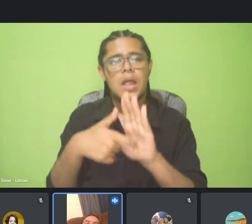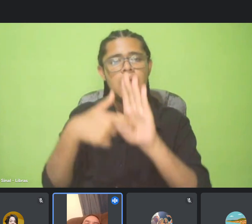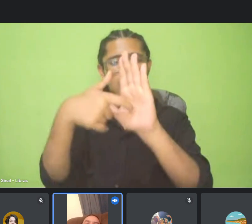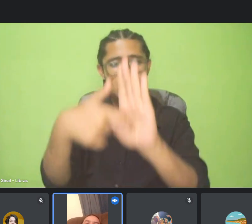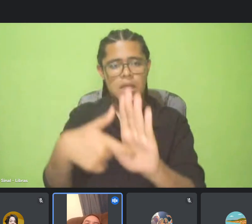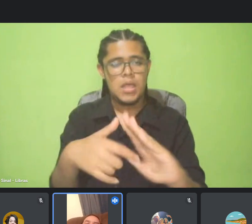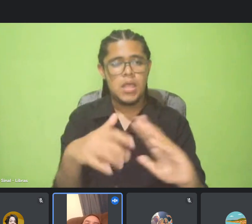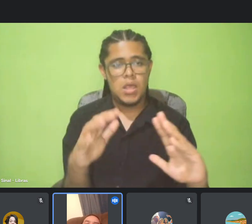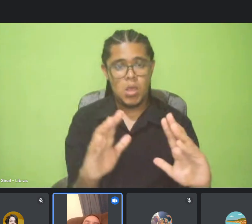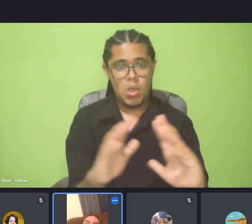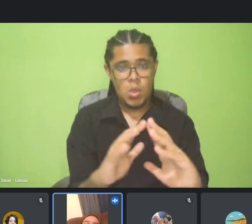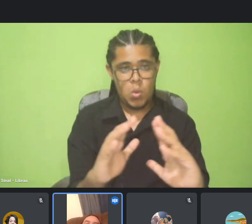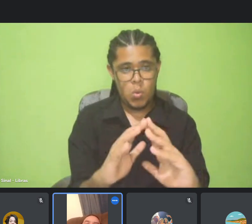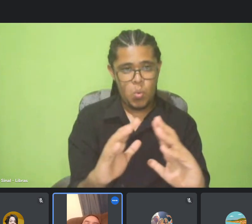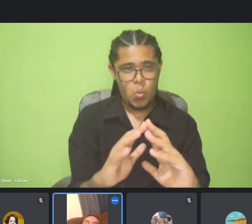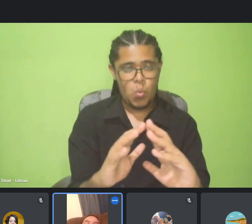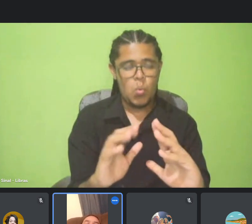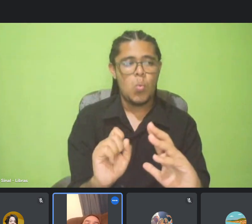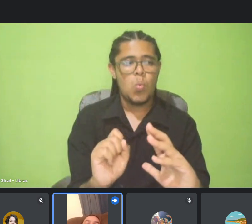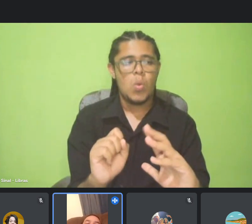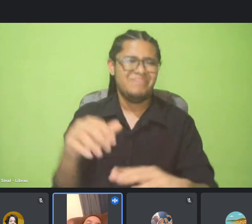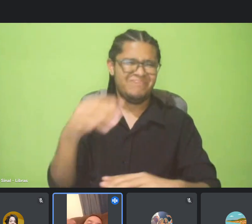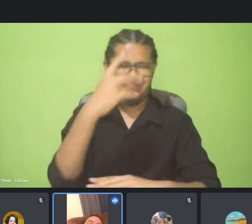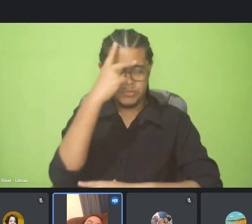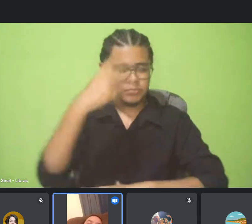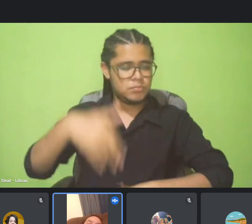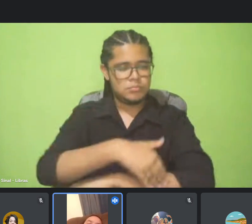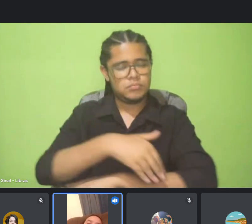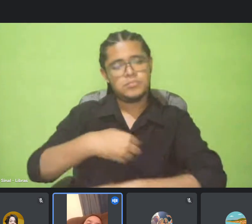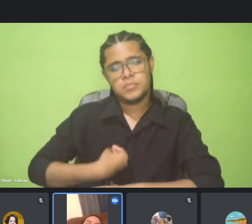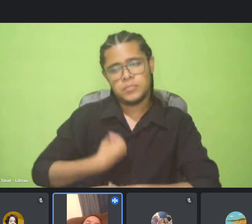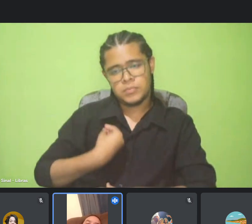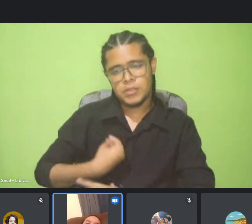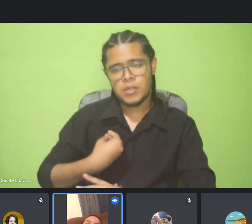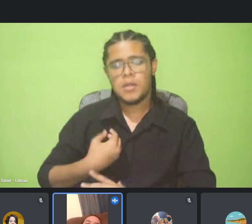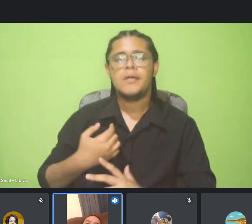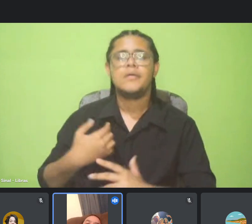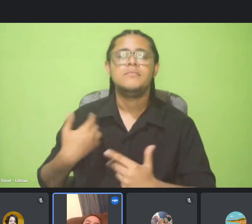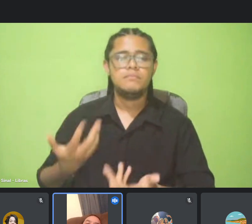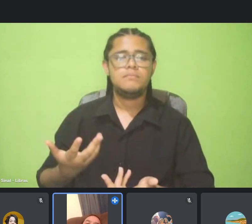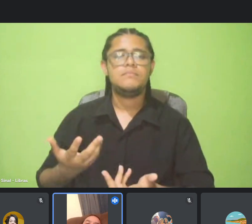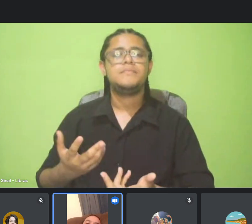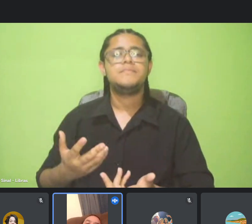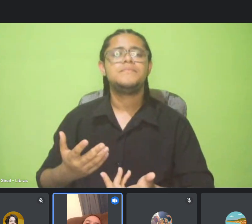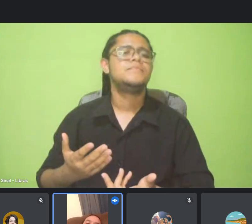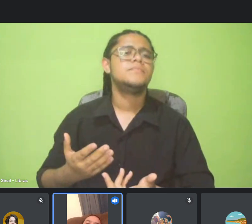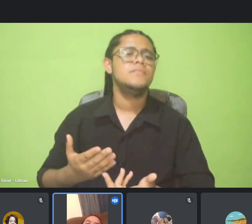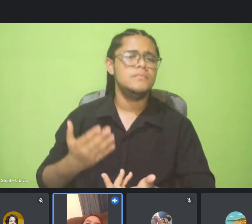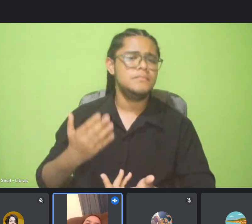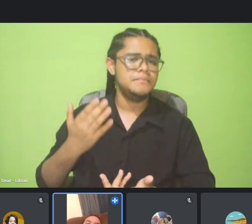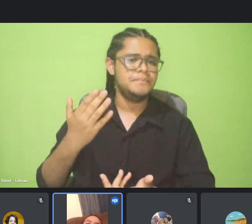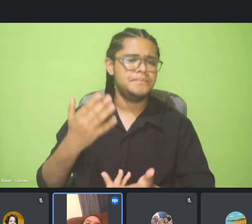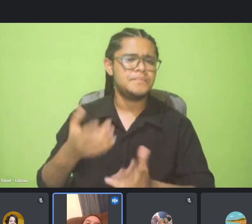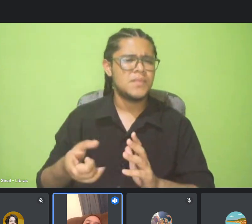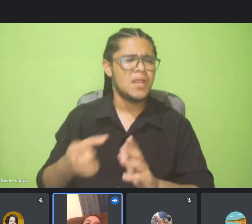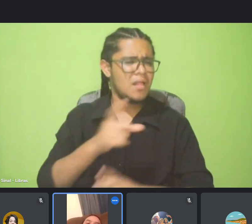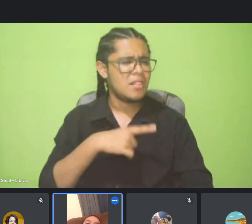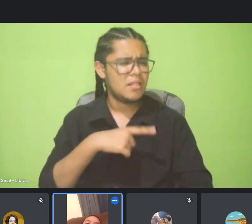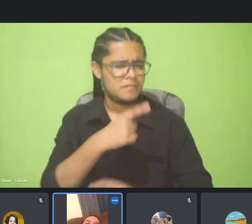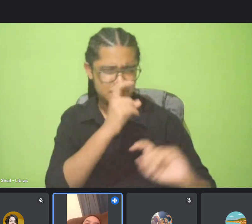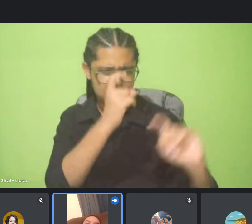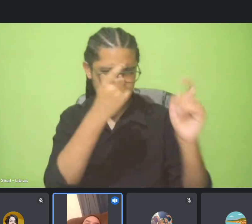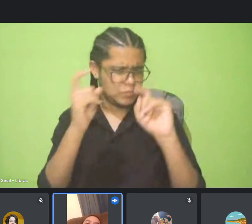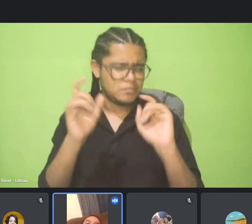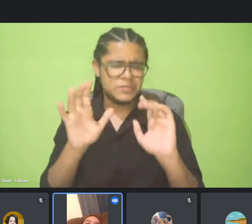residência. Eu queria saber que se talvez tenha falado, mas me desculpe, eu devo ter esquecido o nosso diálogo com o setor de circo,